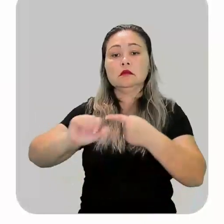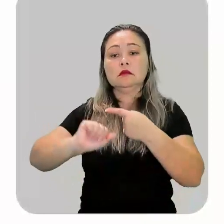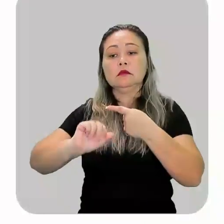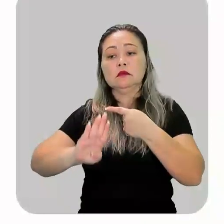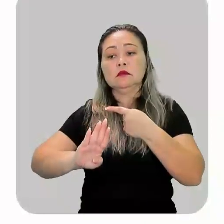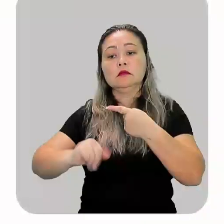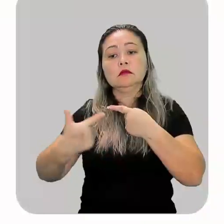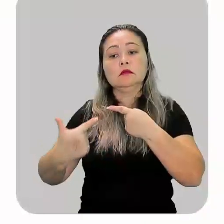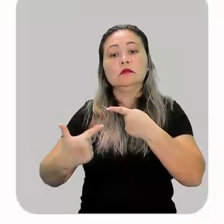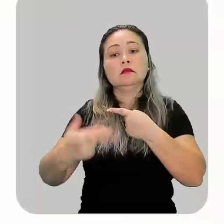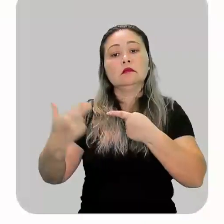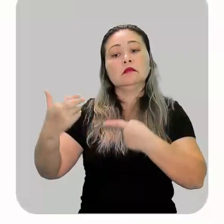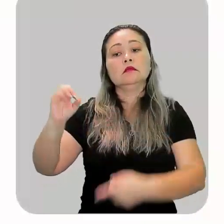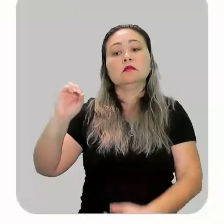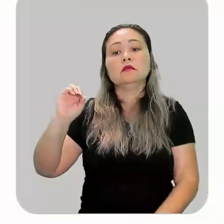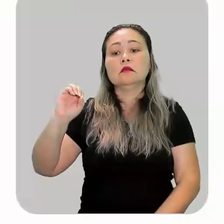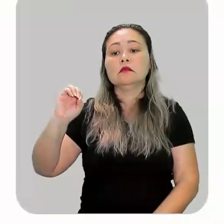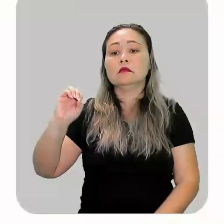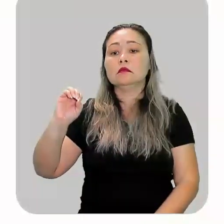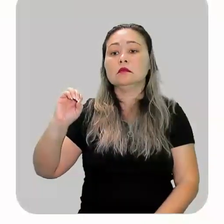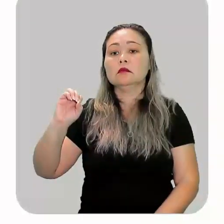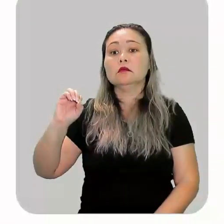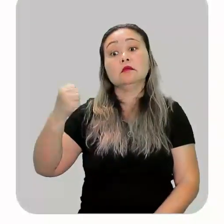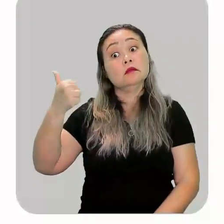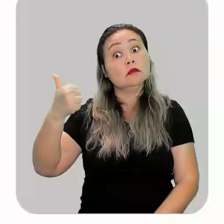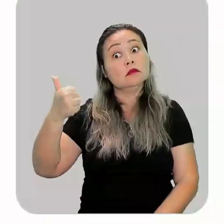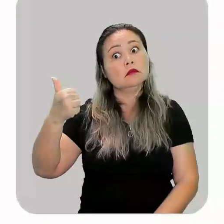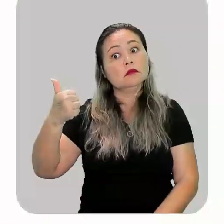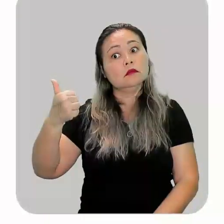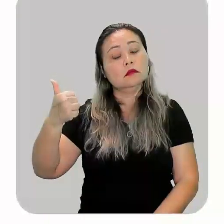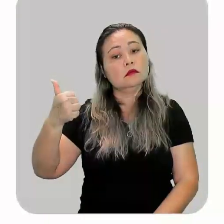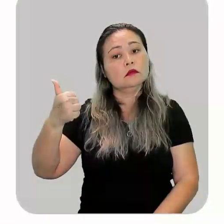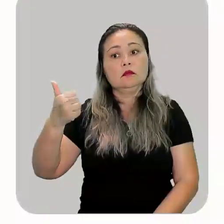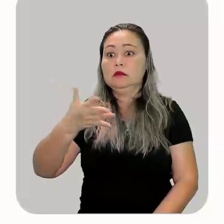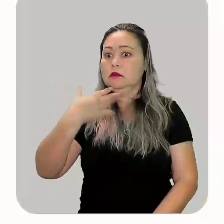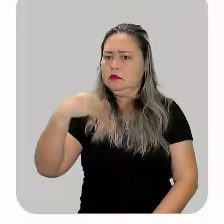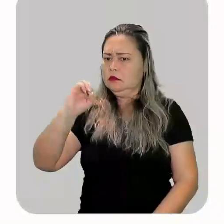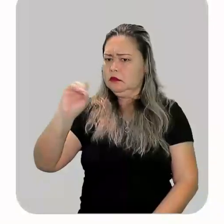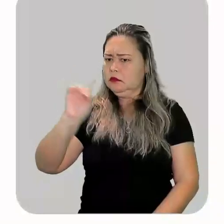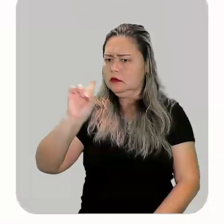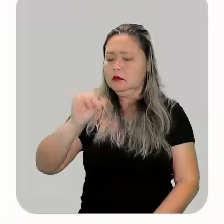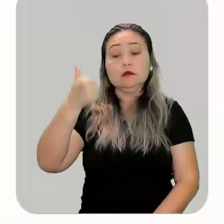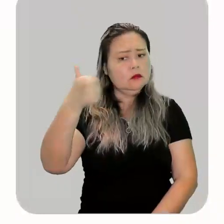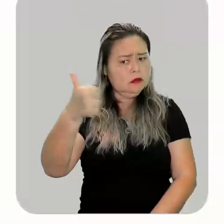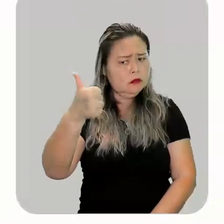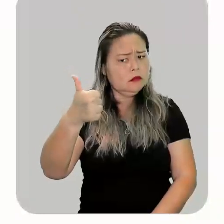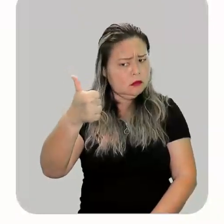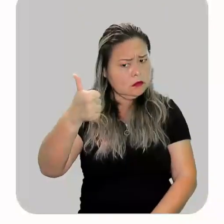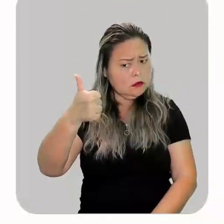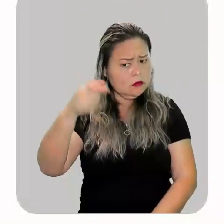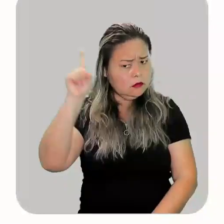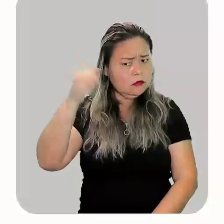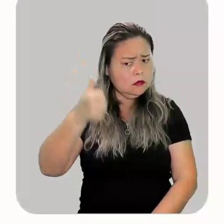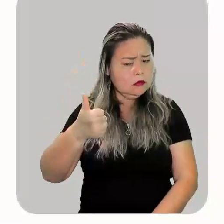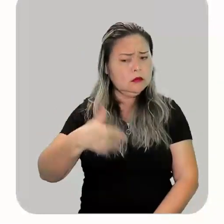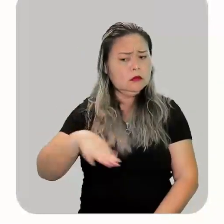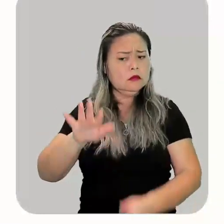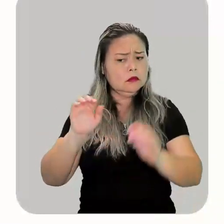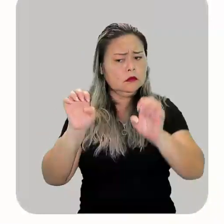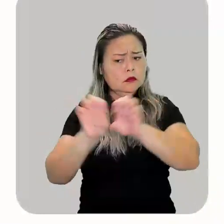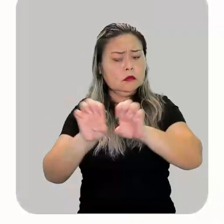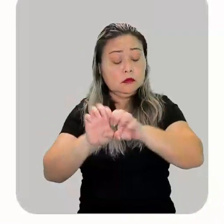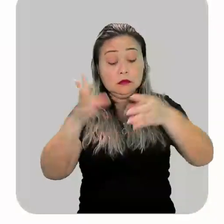sobre B² igual a 0. 1. E 0 o que, professor? É tanta equação, né, que a gente